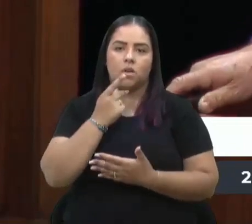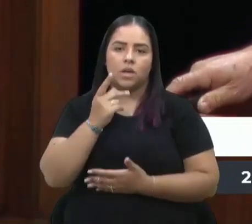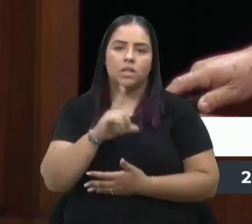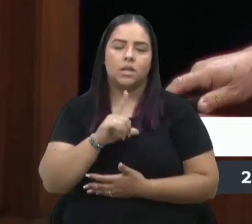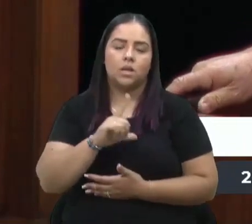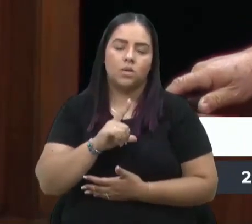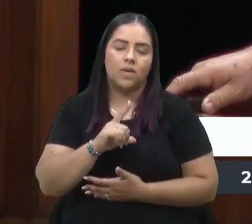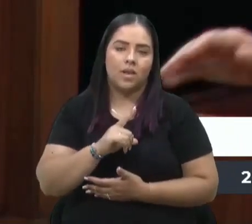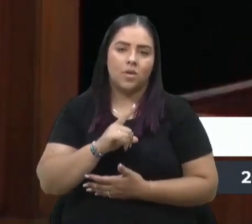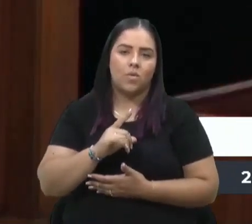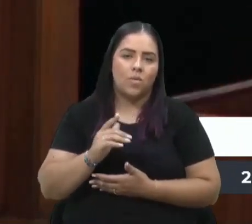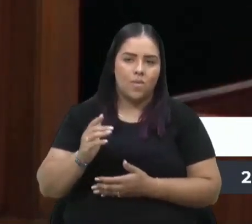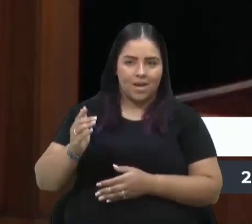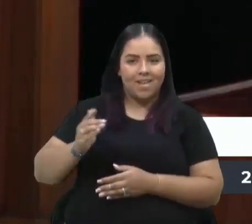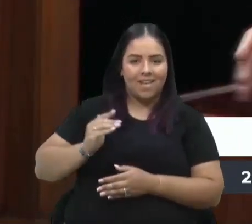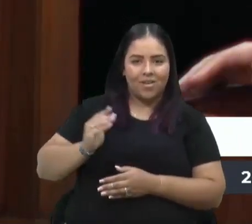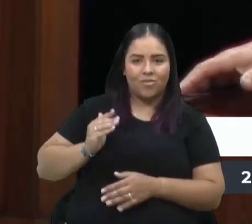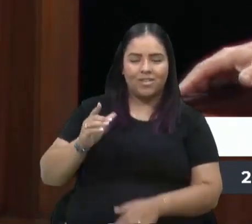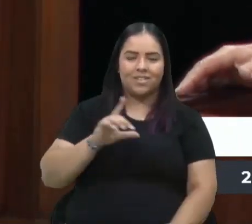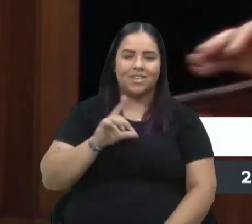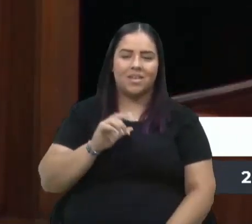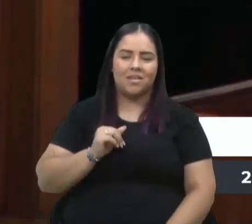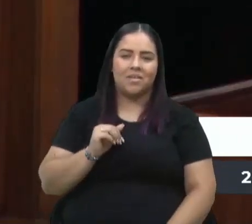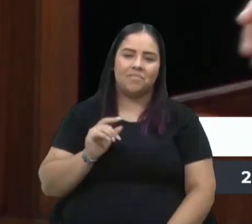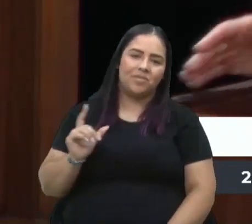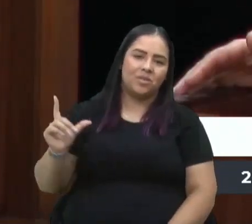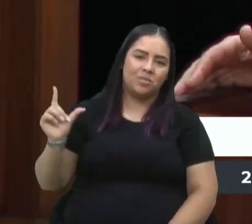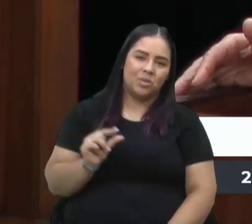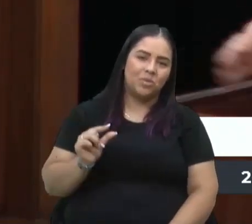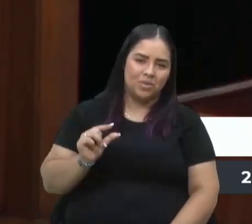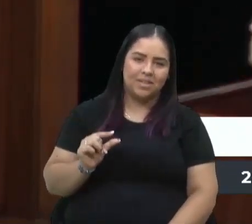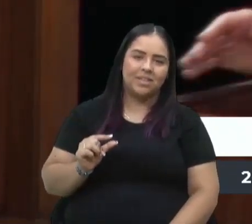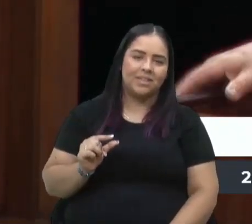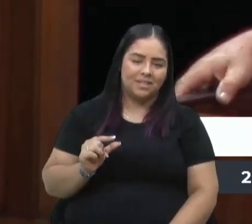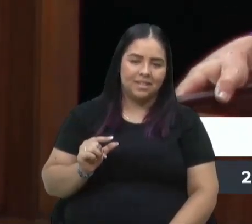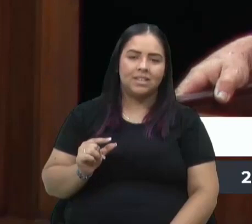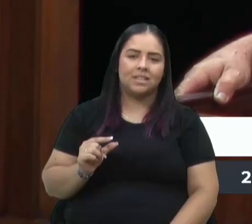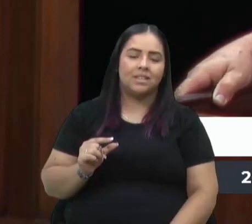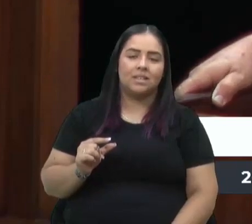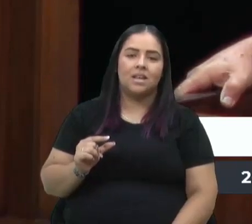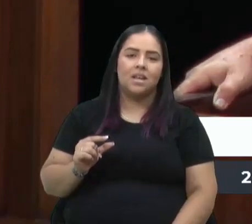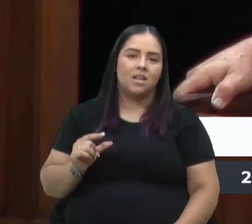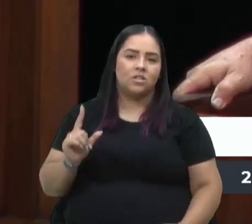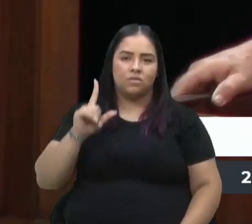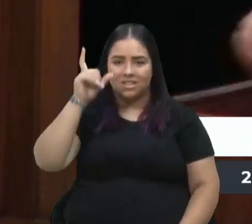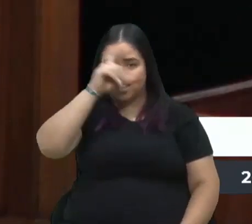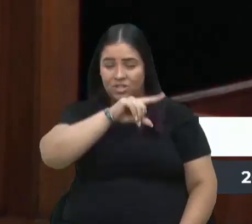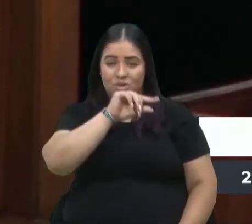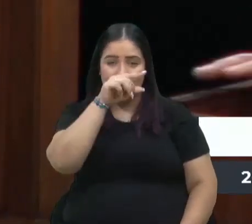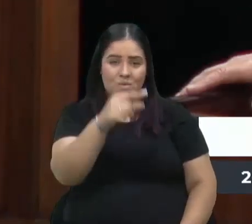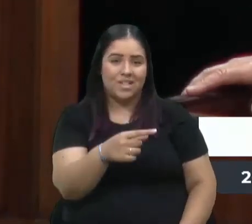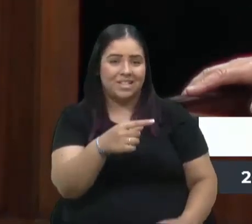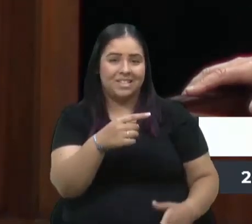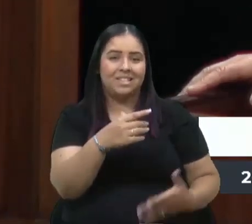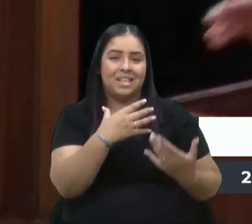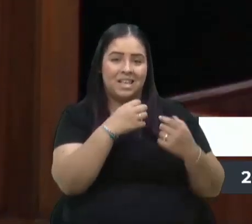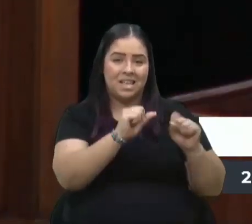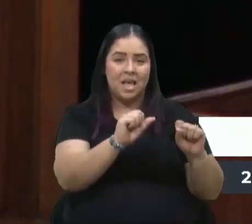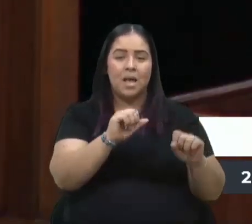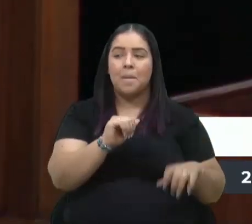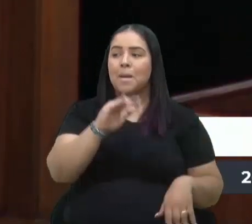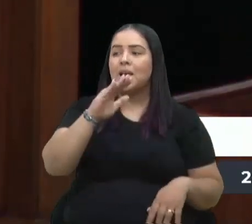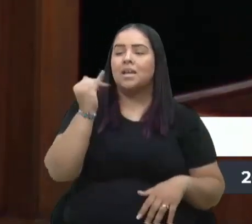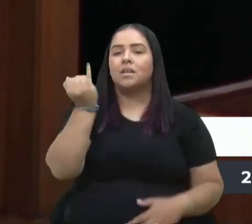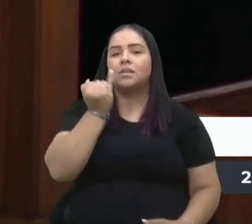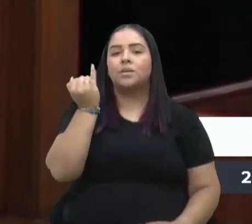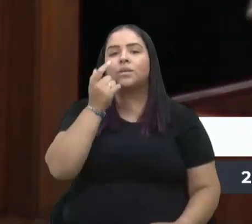Deus, tem menos dificuldades que as outras secretarias, entre outras, mas o mais importante de tudo é